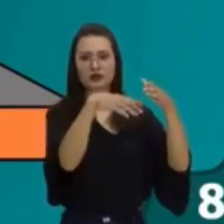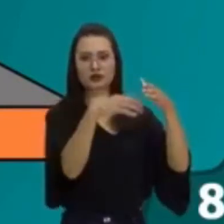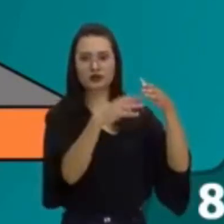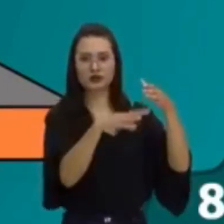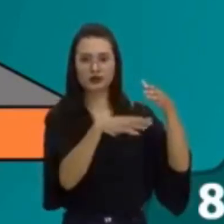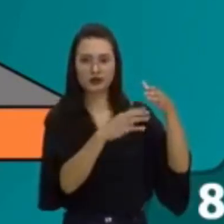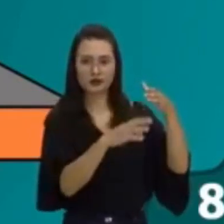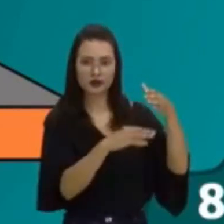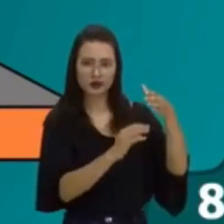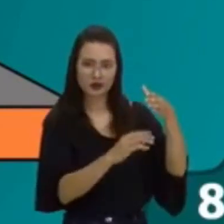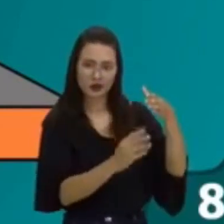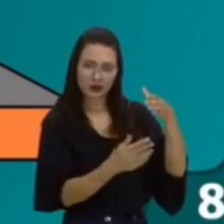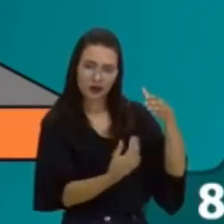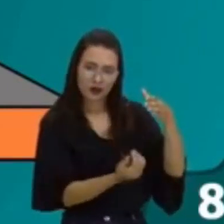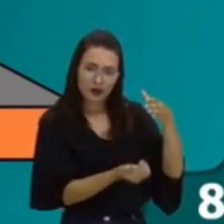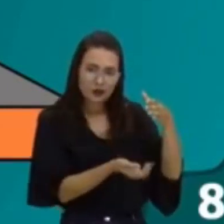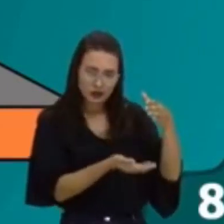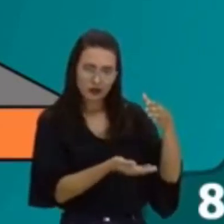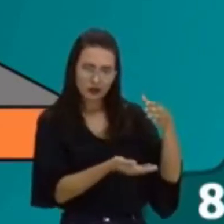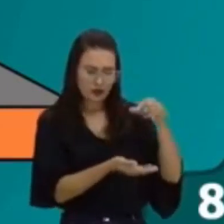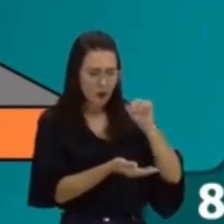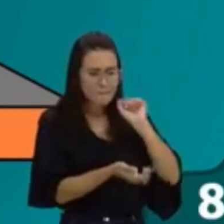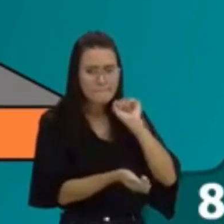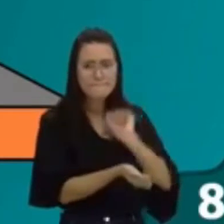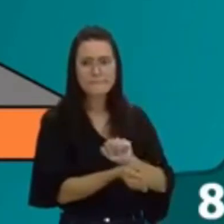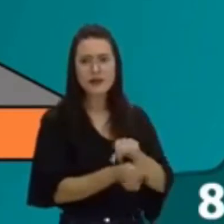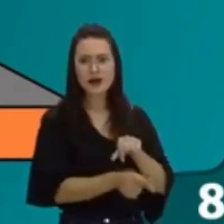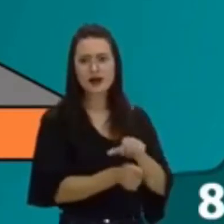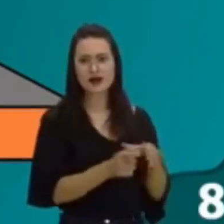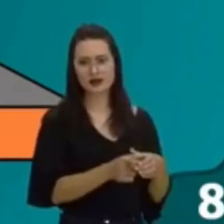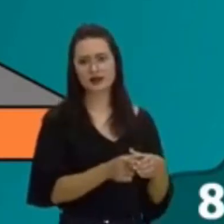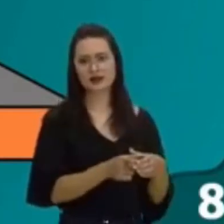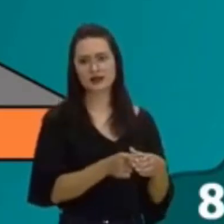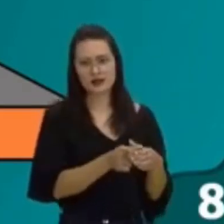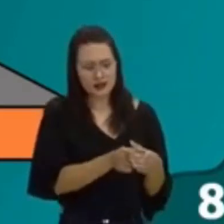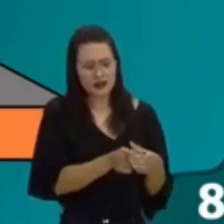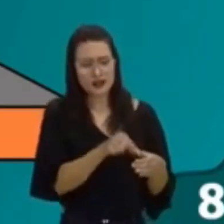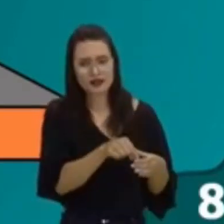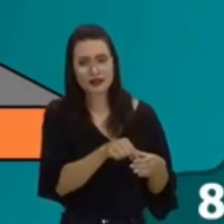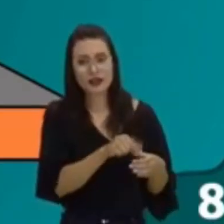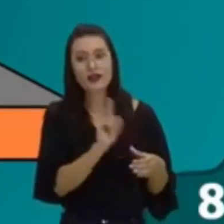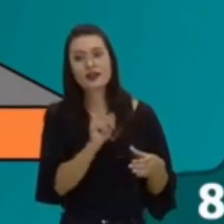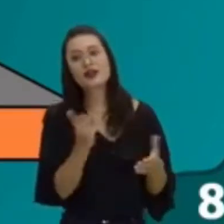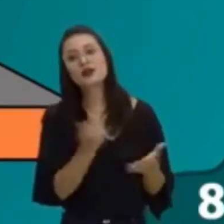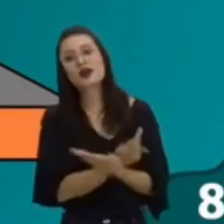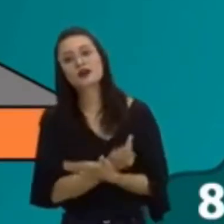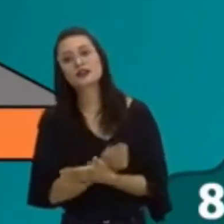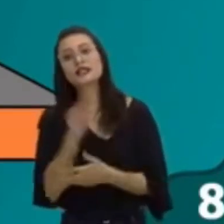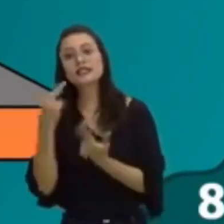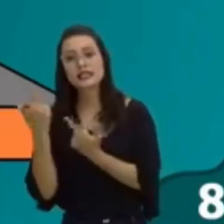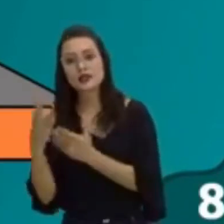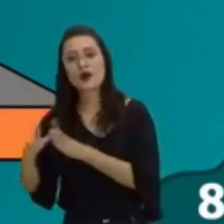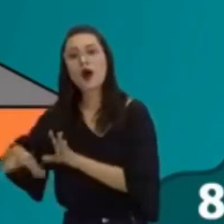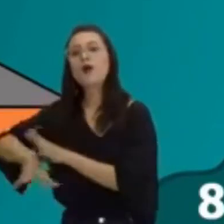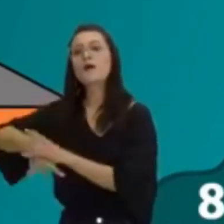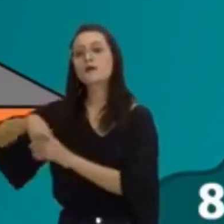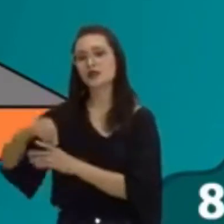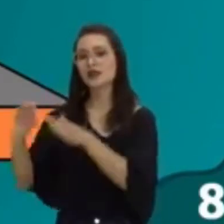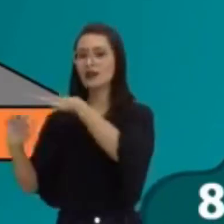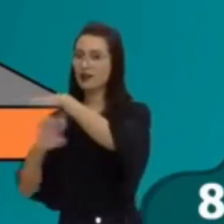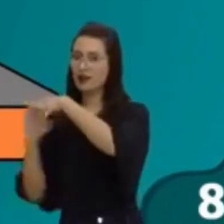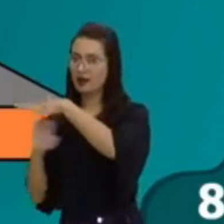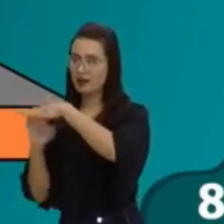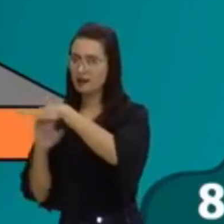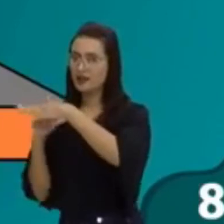no fundo de uma jarra, de algum recipiente, elas vão para o fundo. E aí a mineradora vai lá, raspa